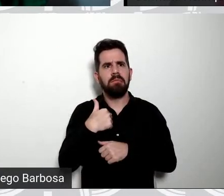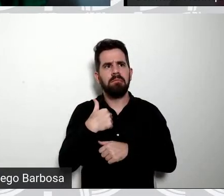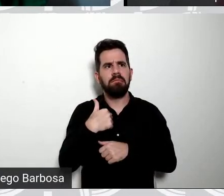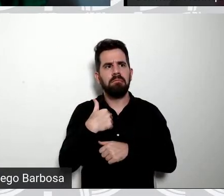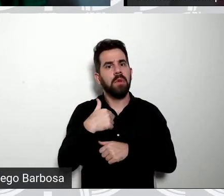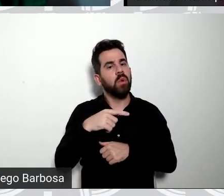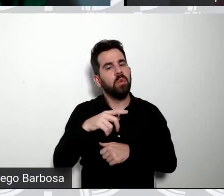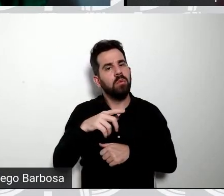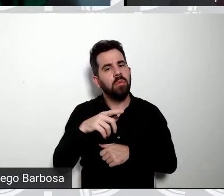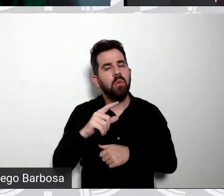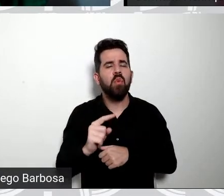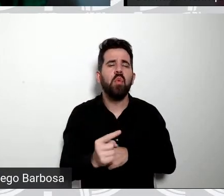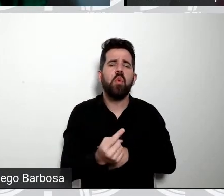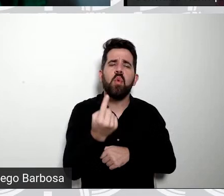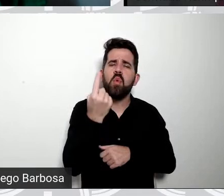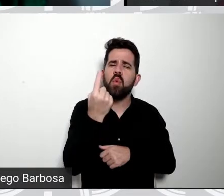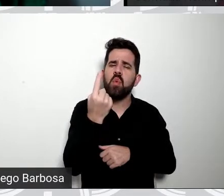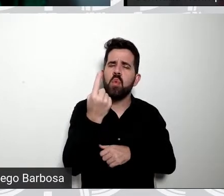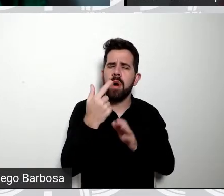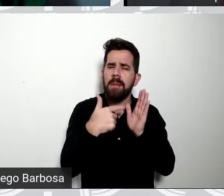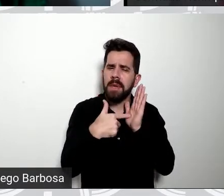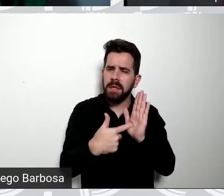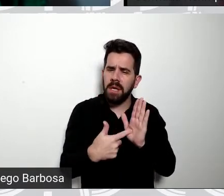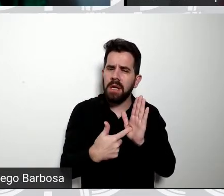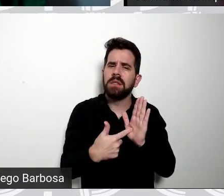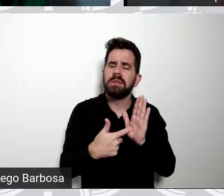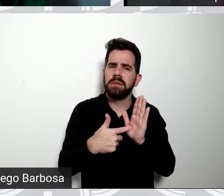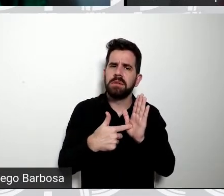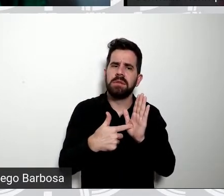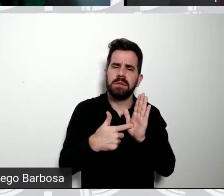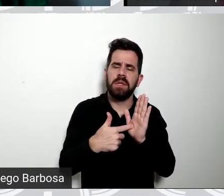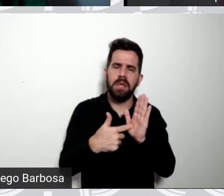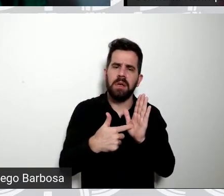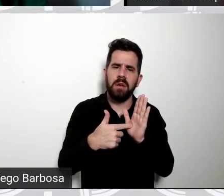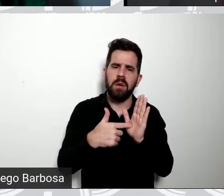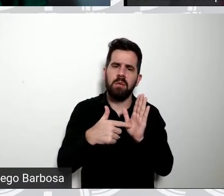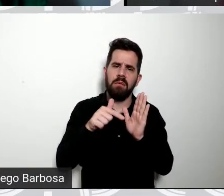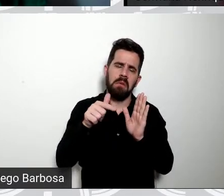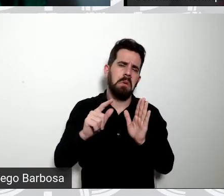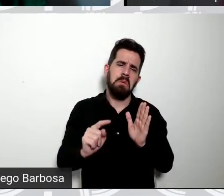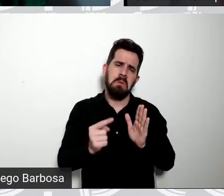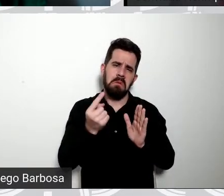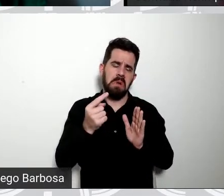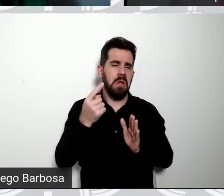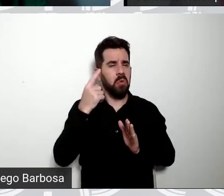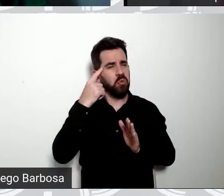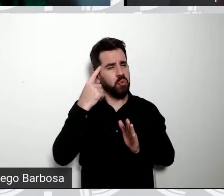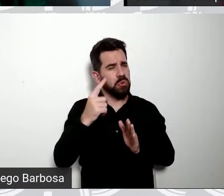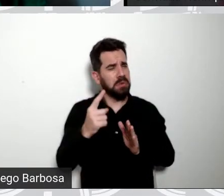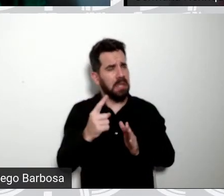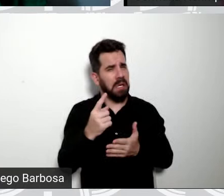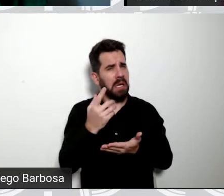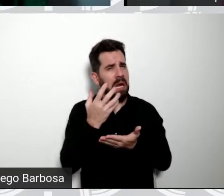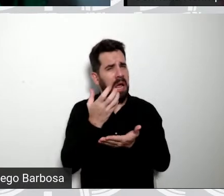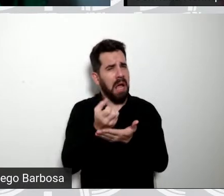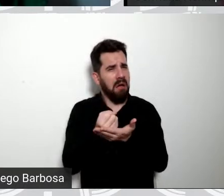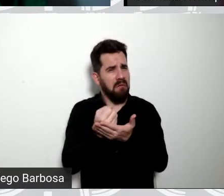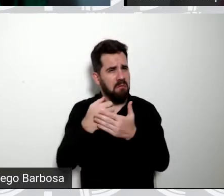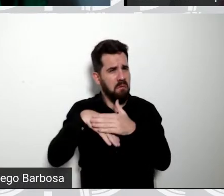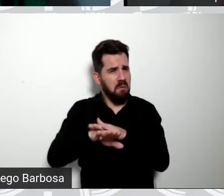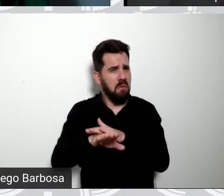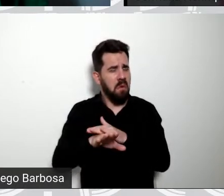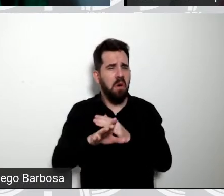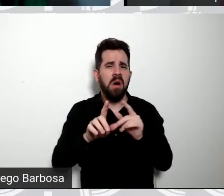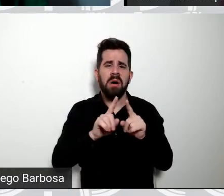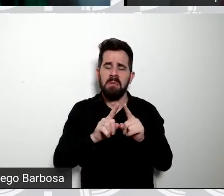Casa Guilherme de Almeida, dessa pesquisa, que foi muito boa. Eu não sei se ela foi gravada, eu acredito que não. Não lembro, Né? não.